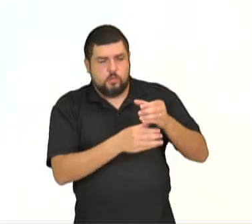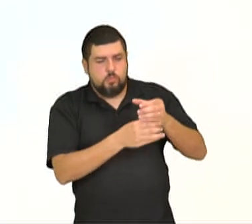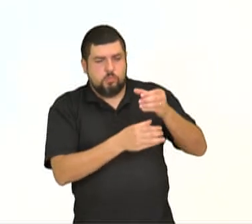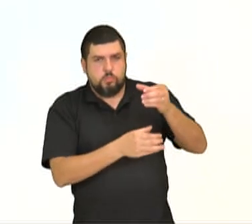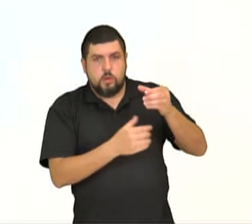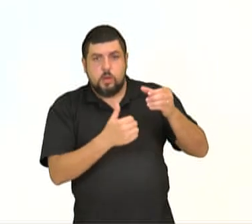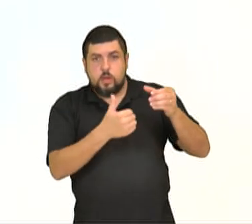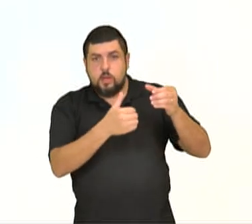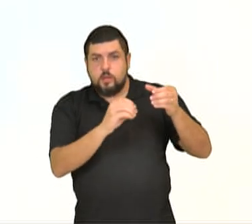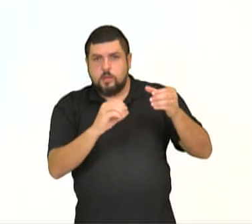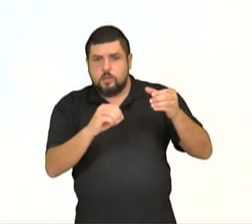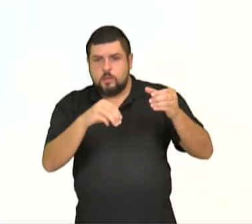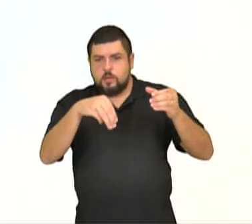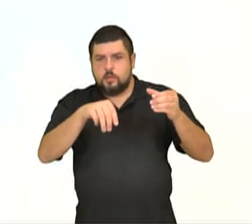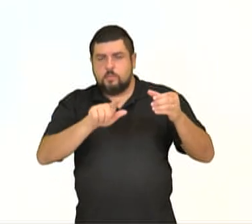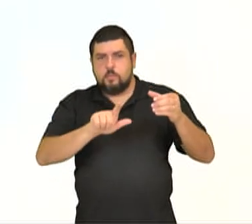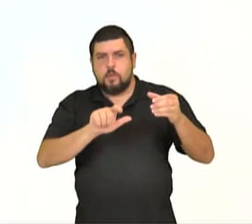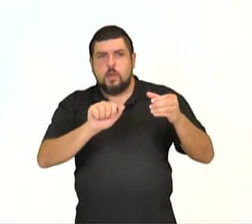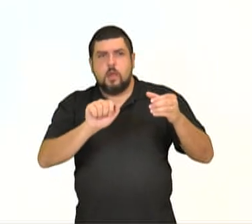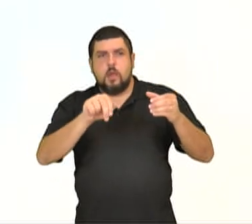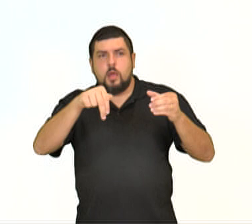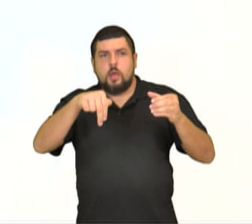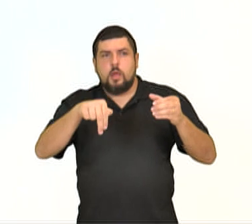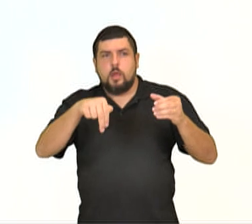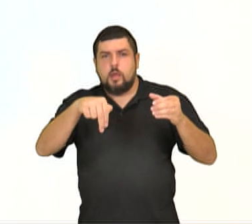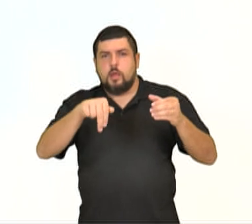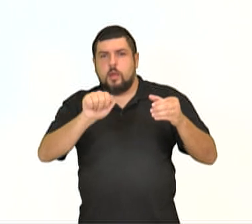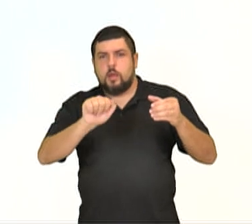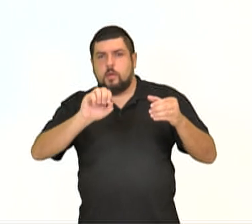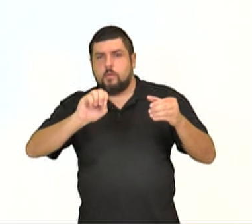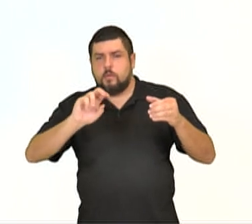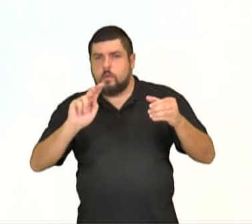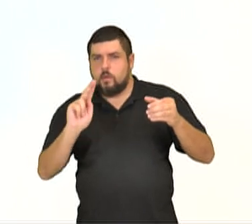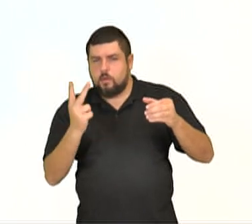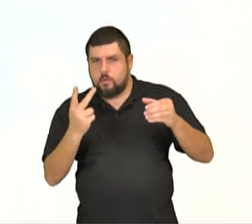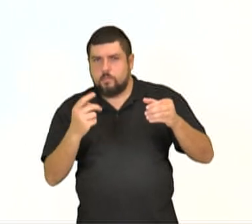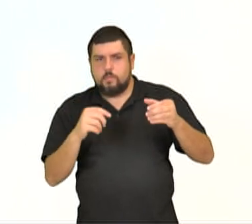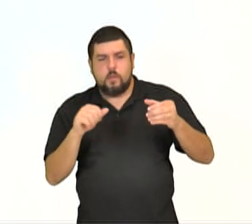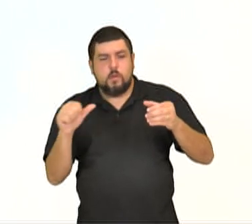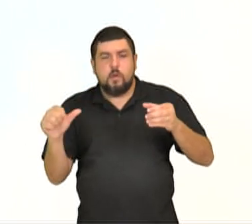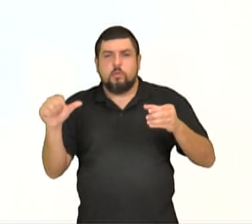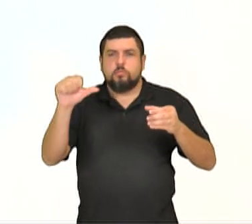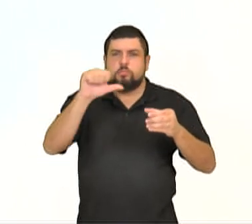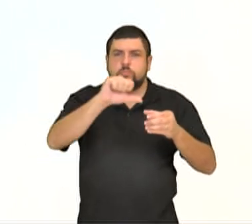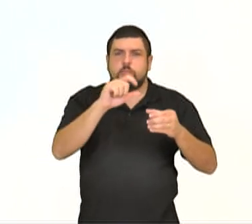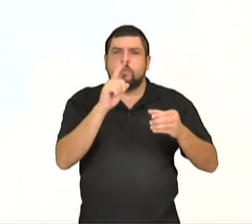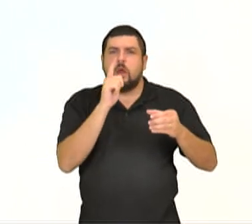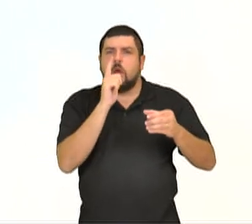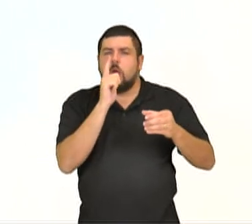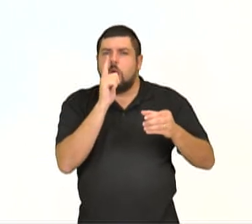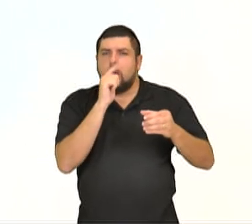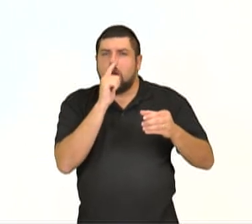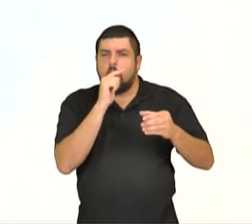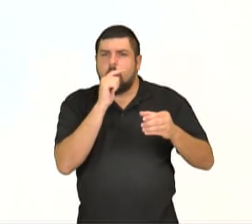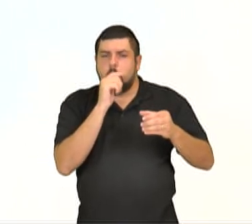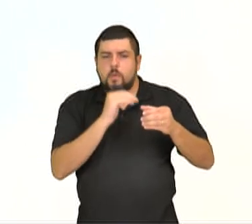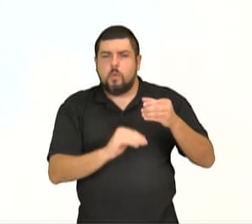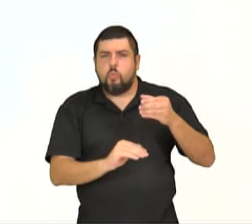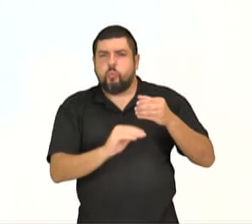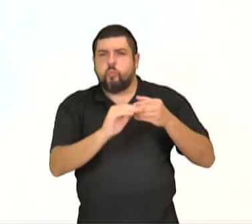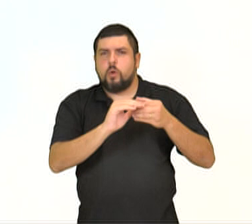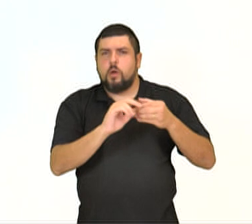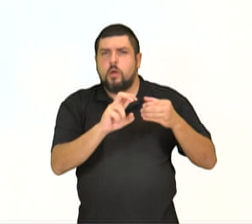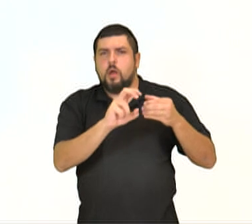de NaOH de concentração 20 gramas por litro foi adicionada água suficiente para completar 500